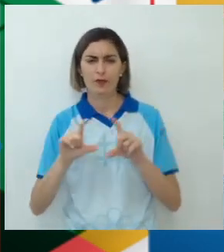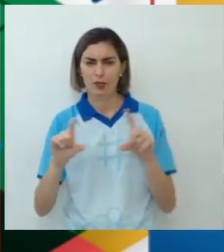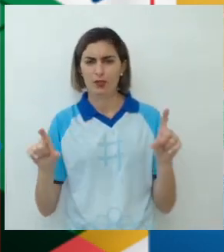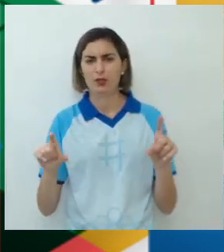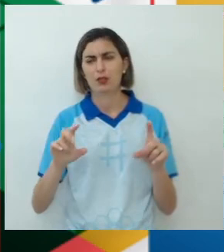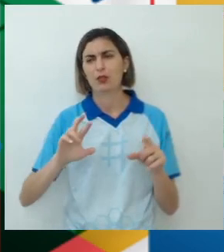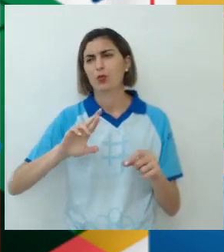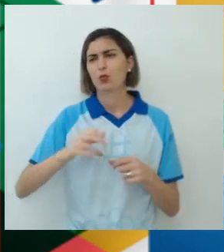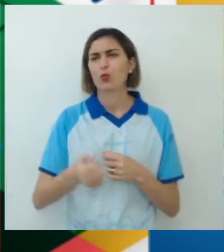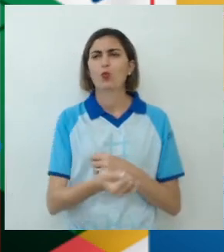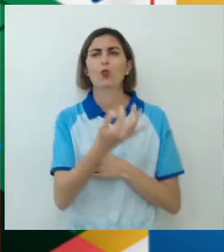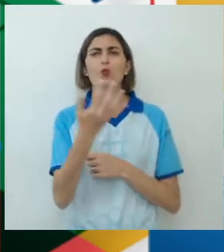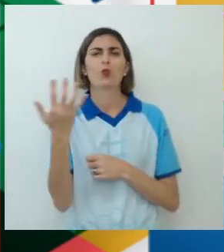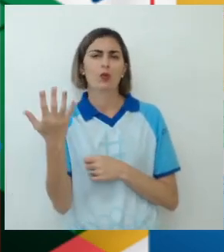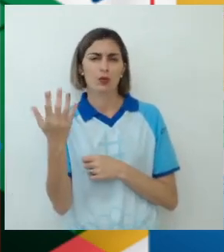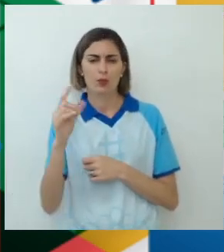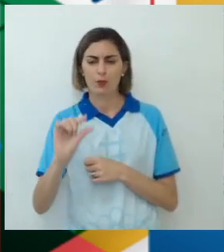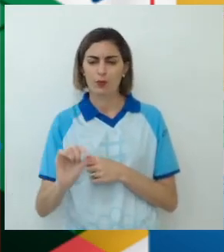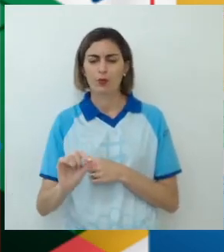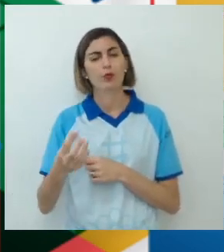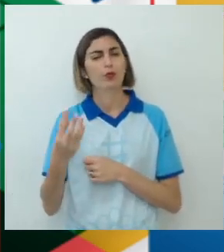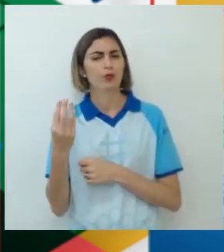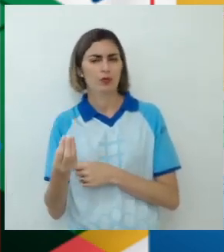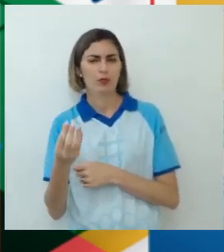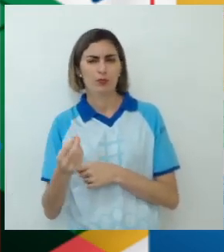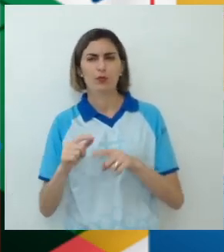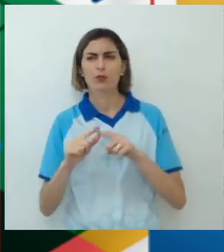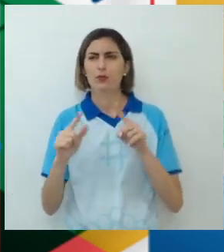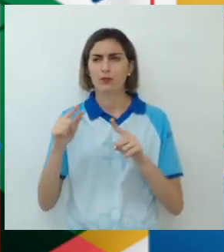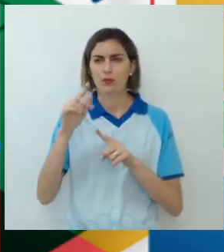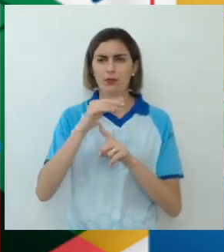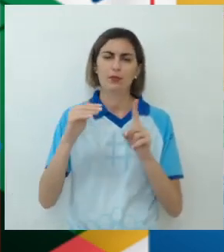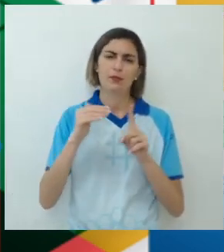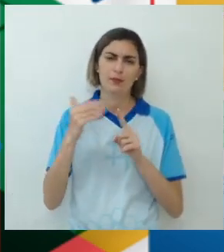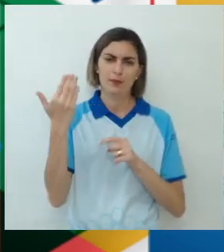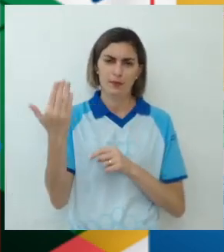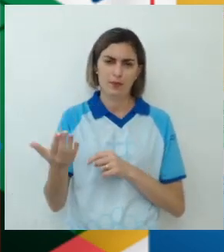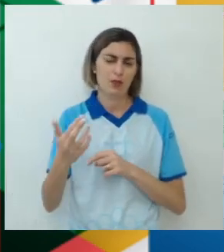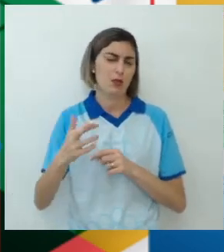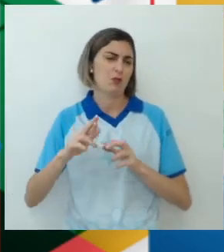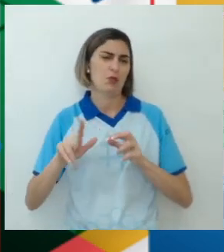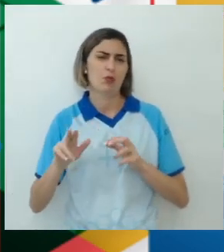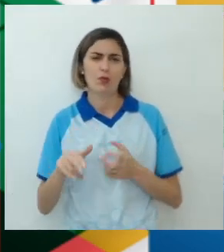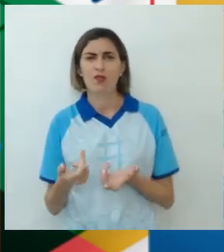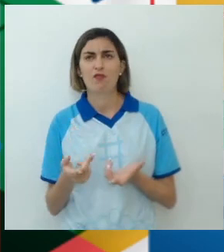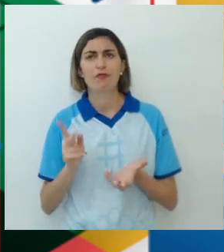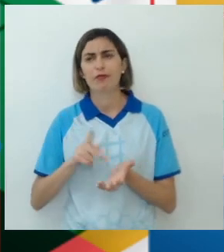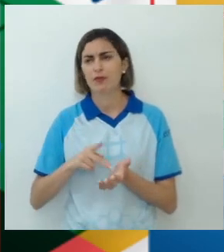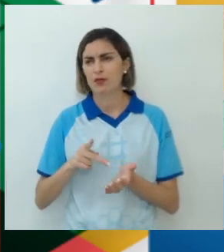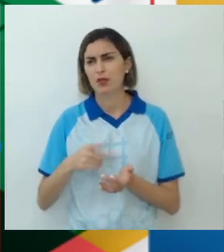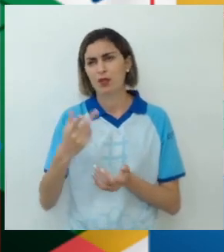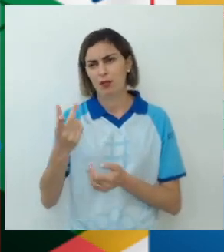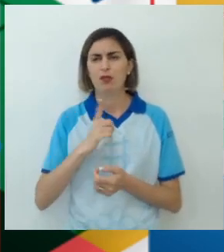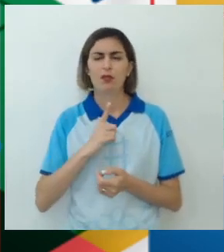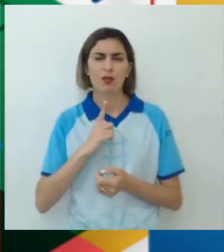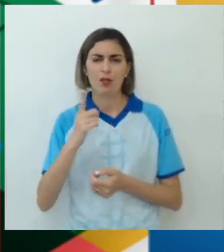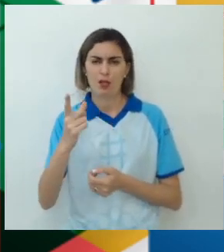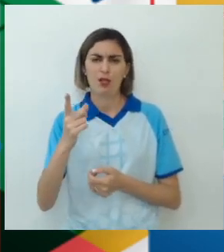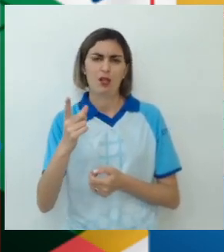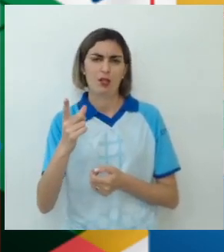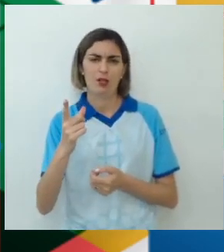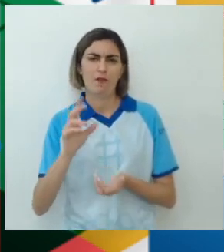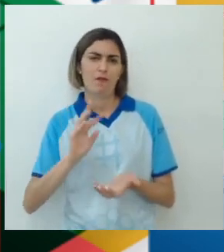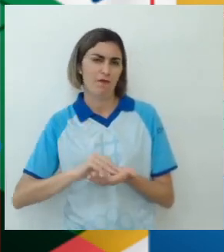quis dizer quanto, se era pouco ou se muito, mais uma parte. Isso não deixa de estar verdade. O termo ele é